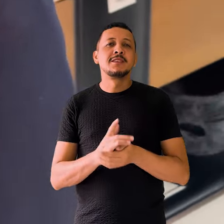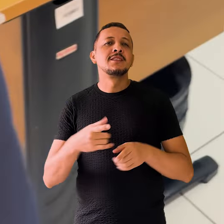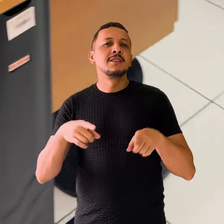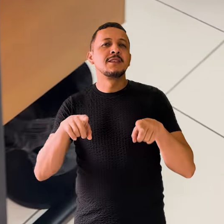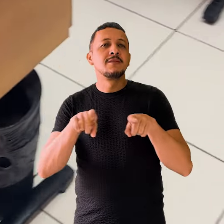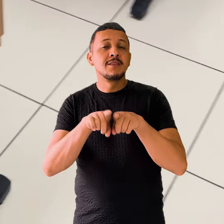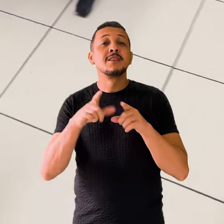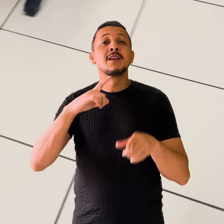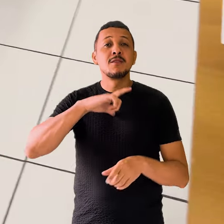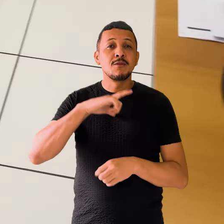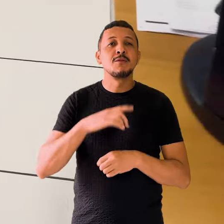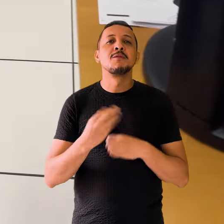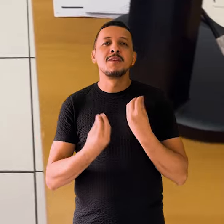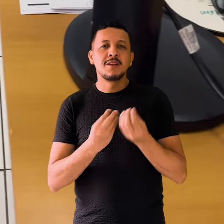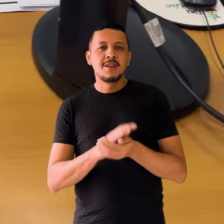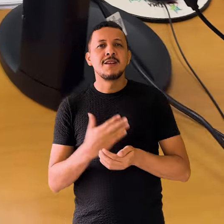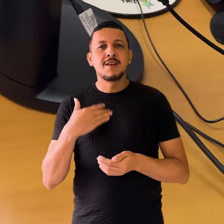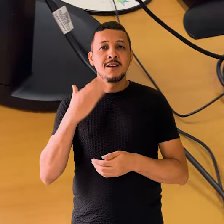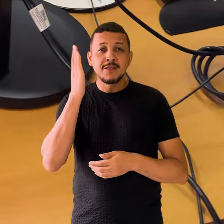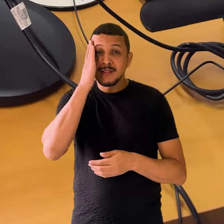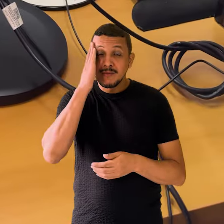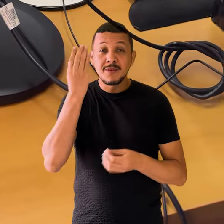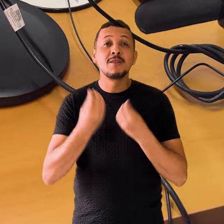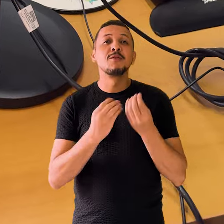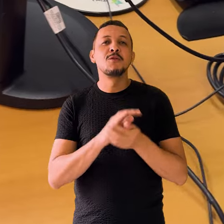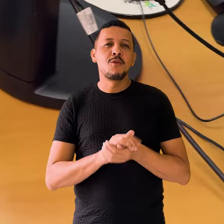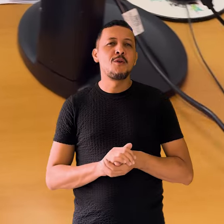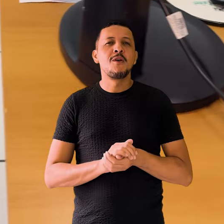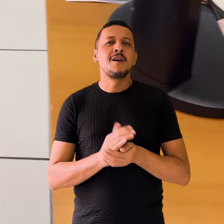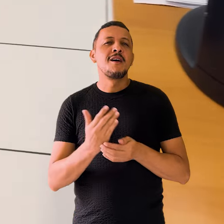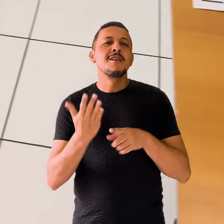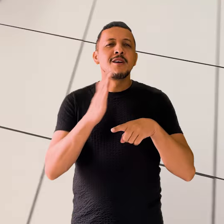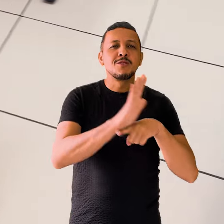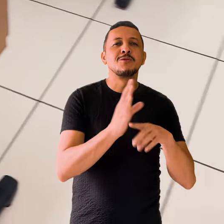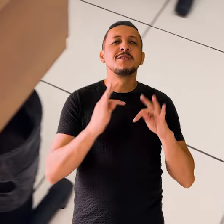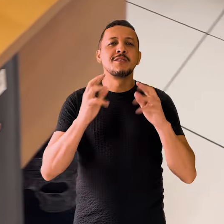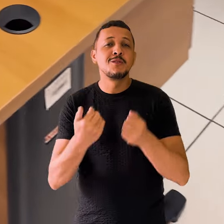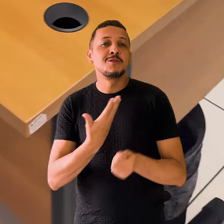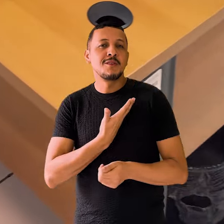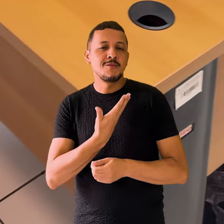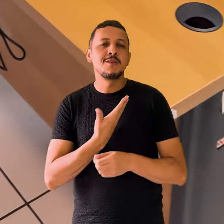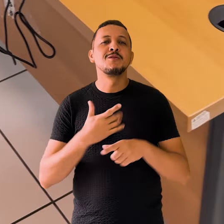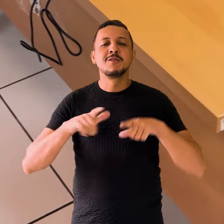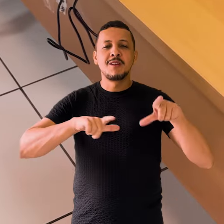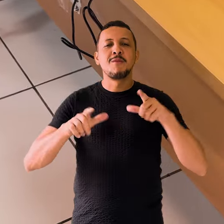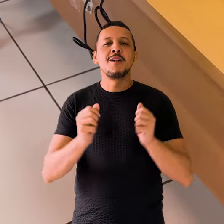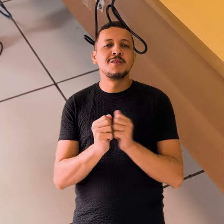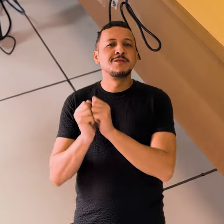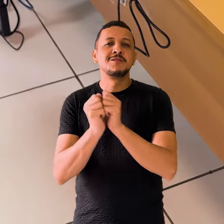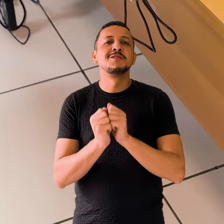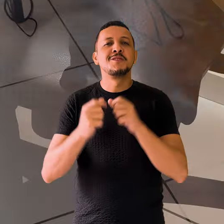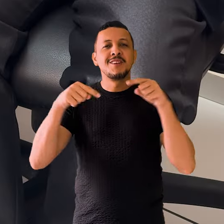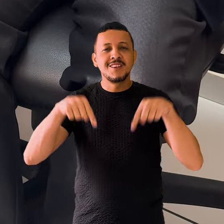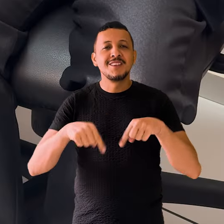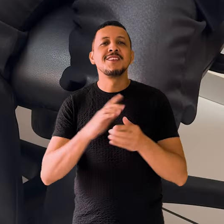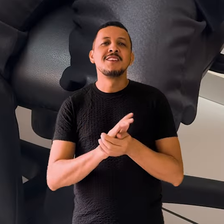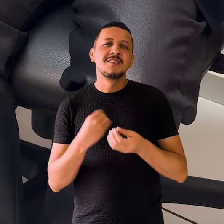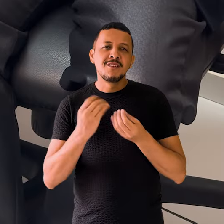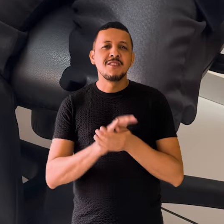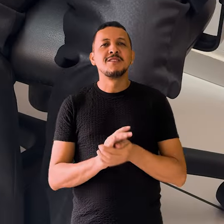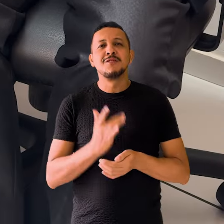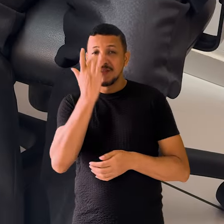tendo a compreensão e o companheirismo de todos os colegas que trabalham conosco aqui. Então isso facilita muito o nosso ambiente